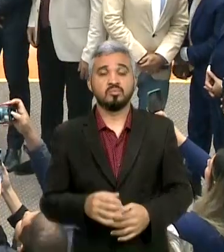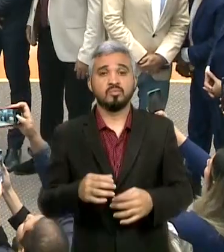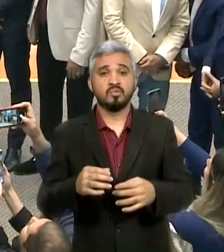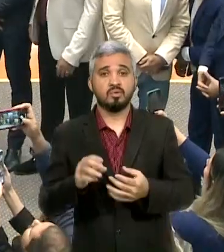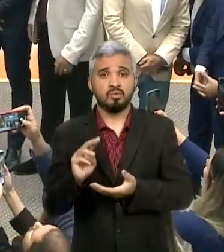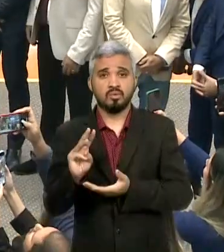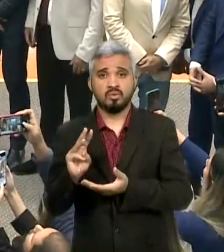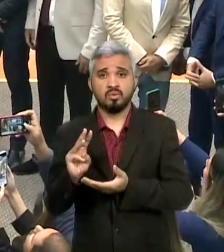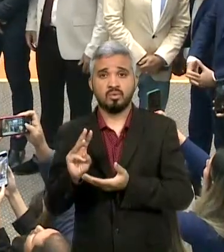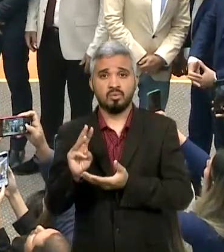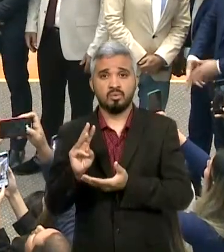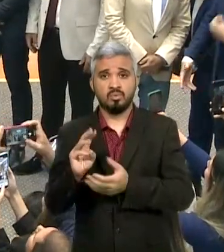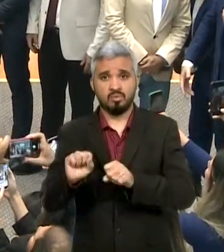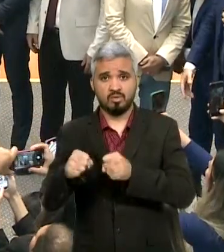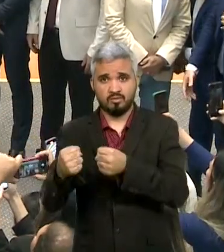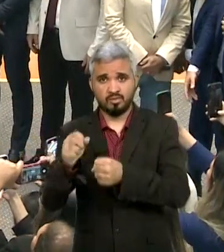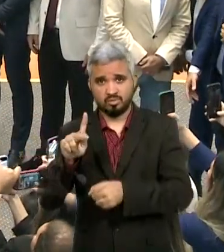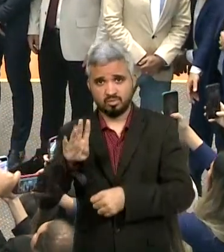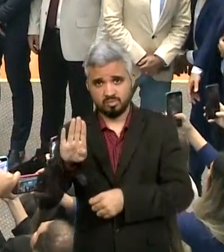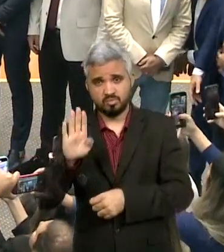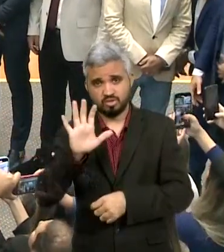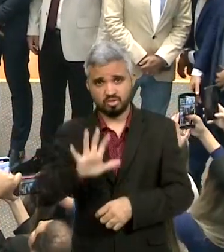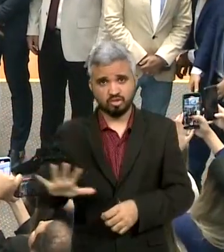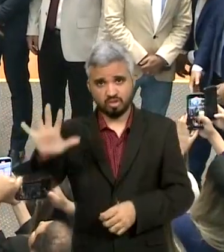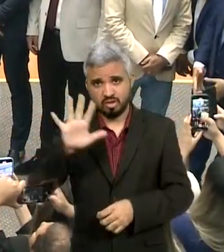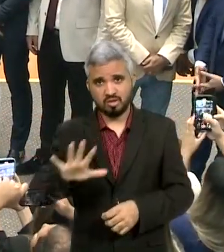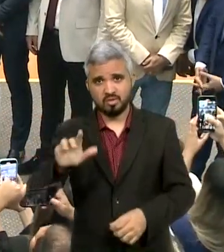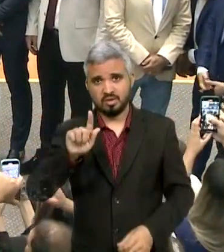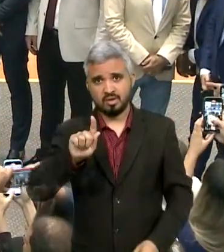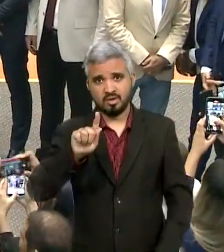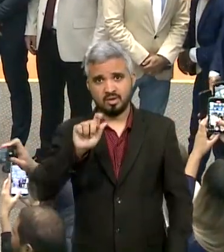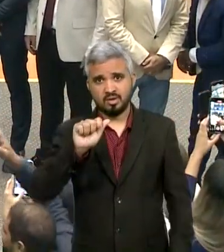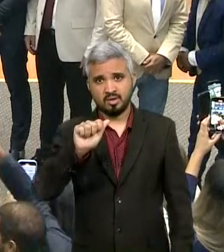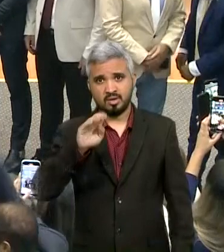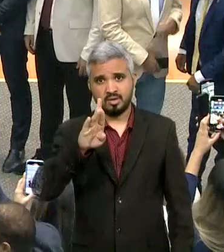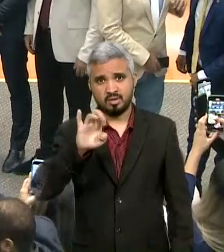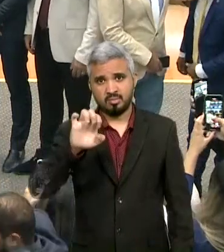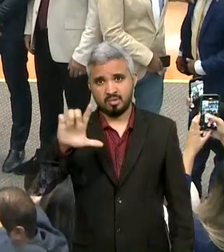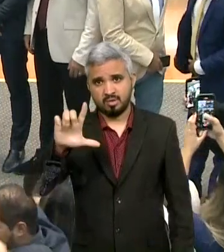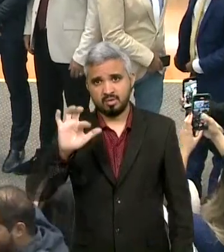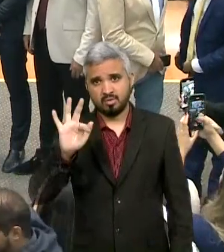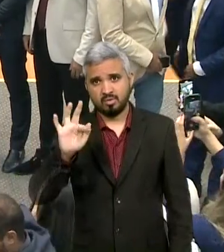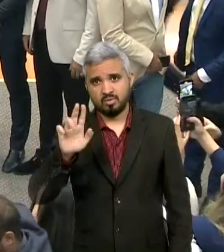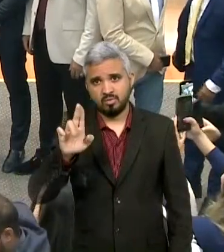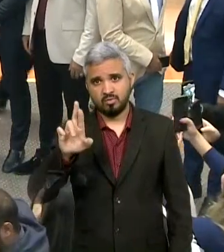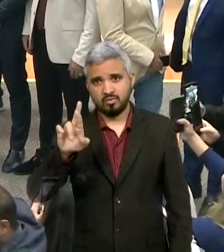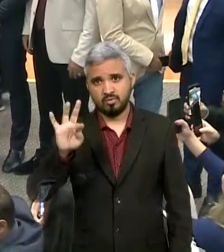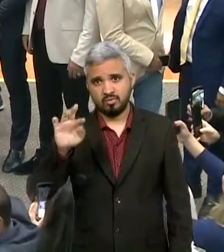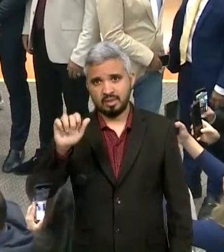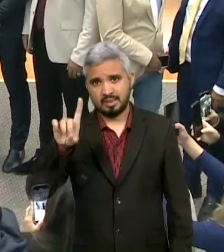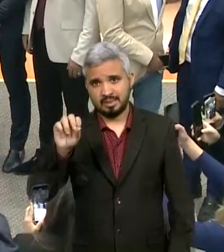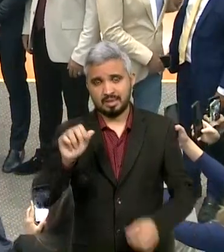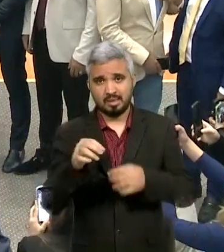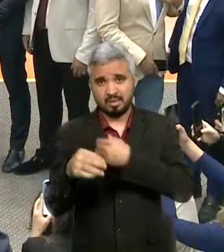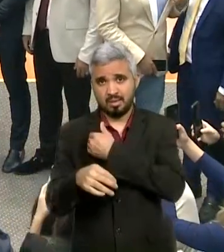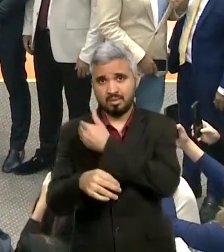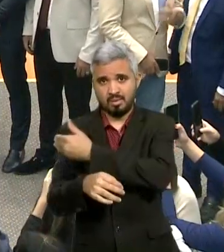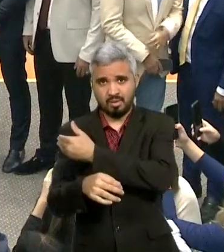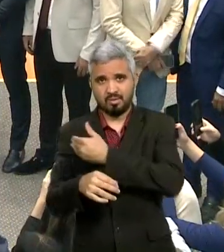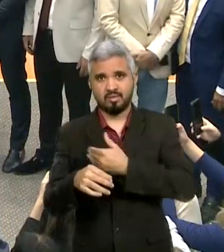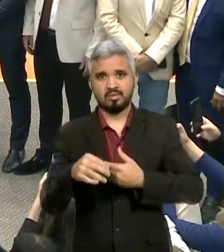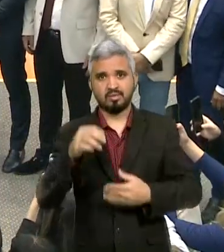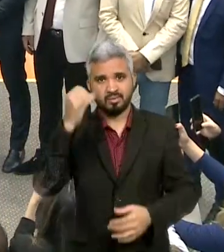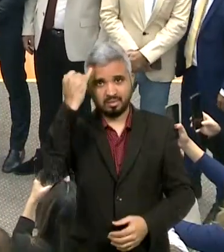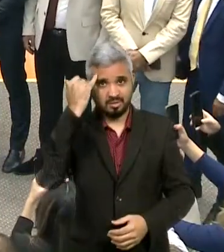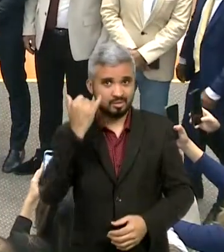público geral do Estado, Gabriel Furtado, também está ao lado da presidente da Assembleia Legislativa. Também o ex-defensor geral público do